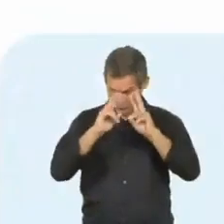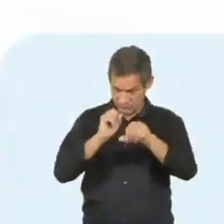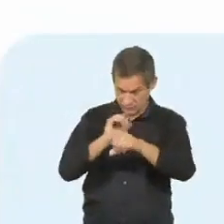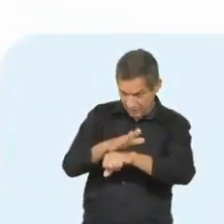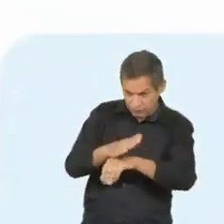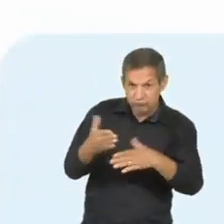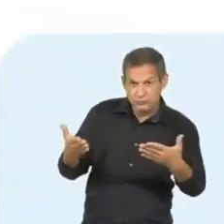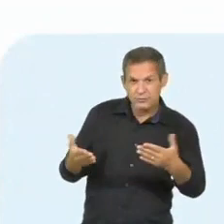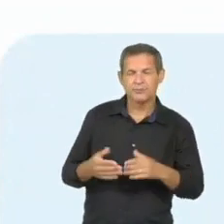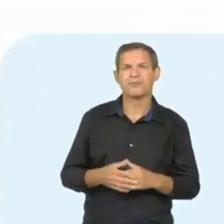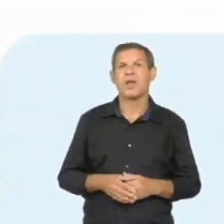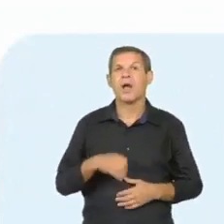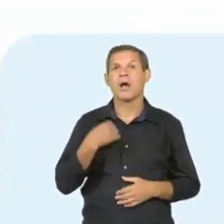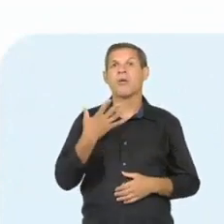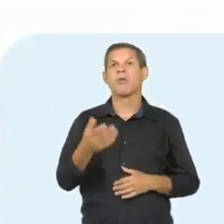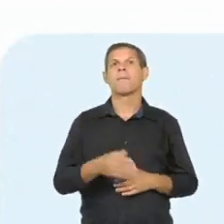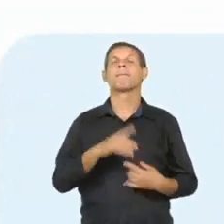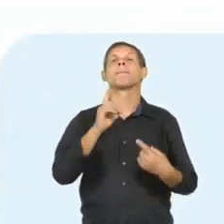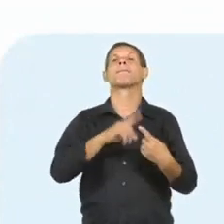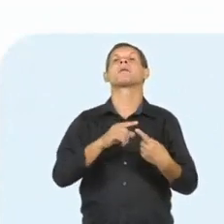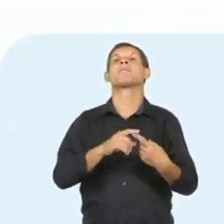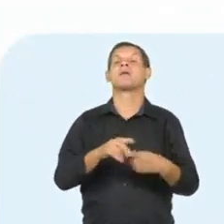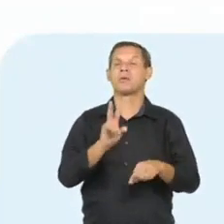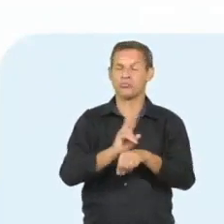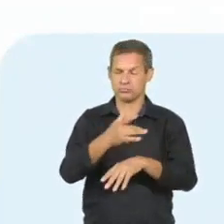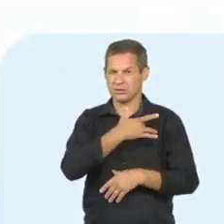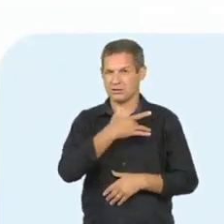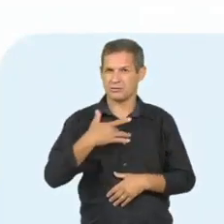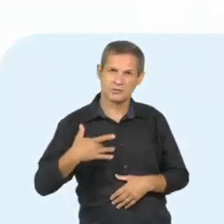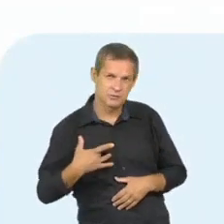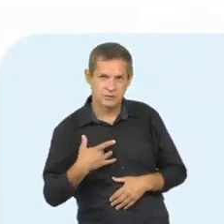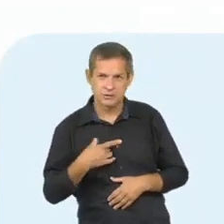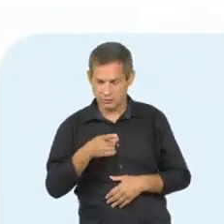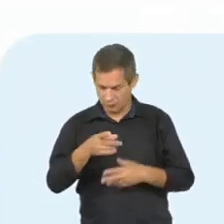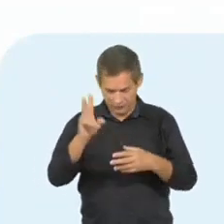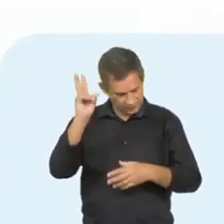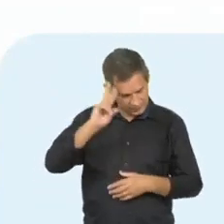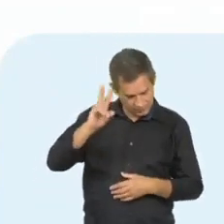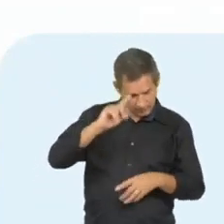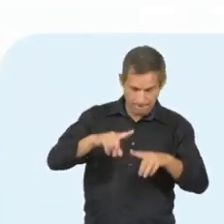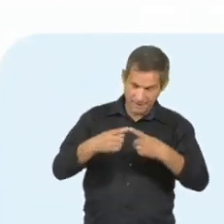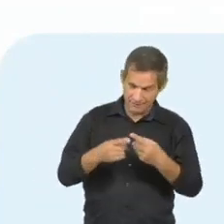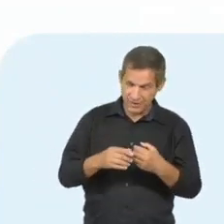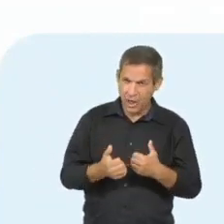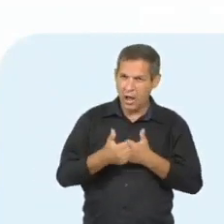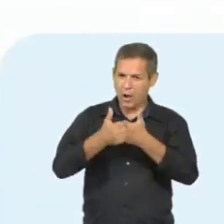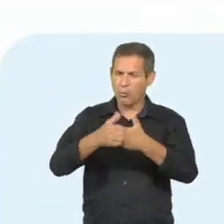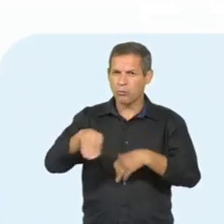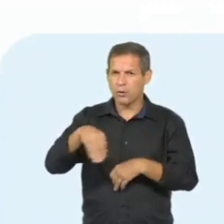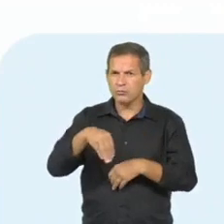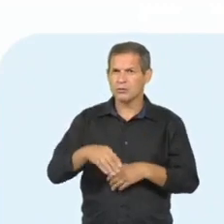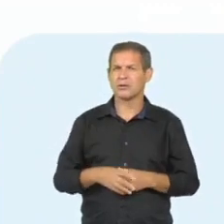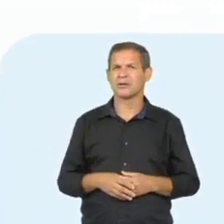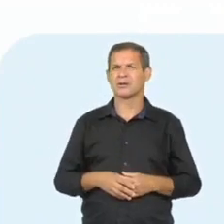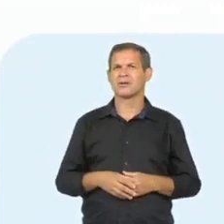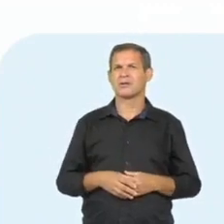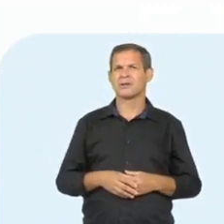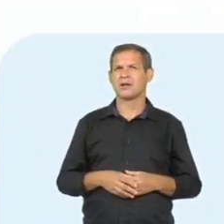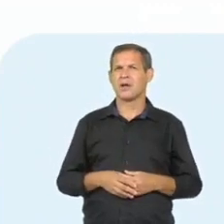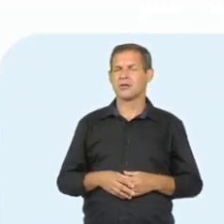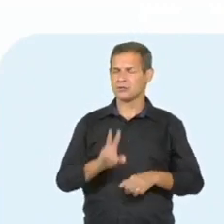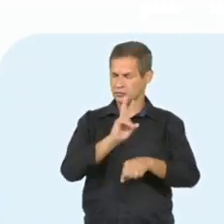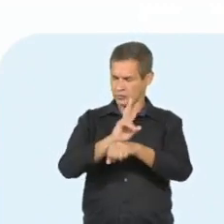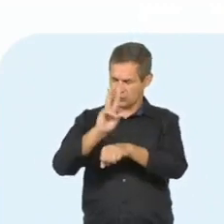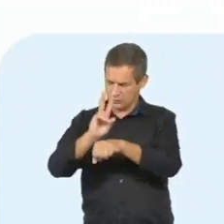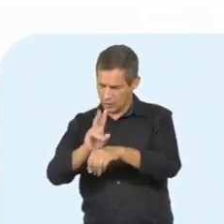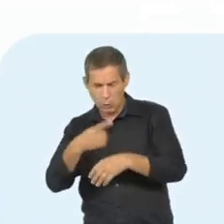quadro. Bom, primeiro, a vigilância em saúde, para você lembrar, ela monitora os determinantes e